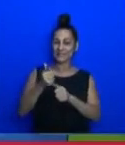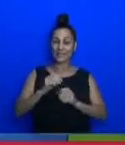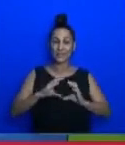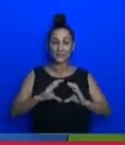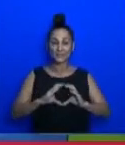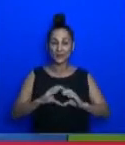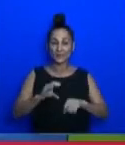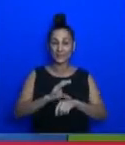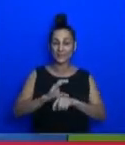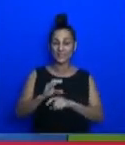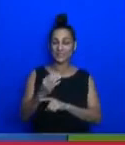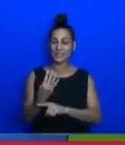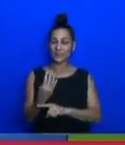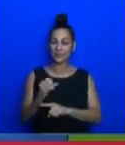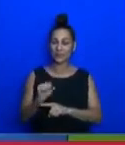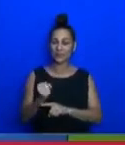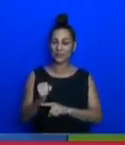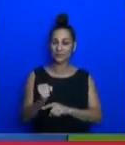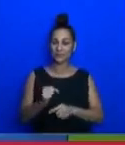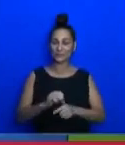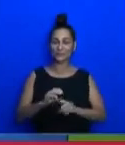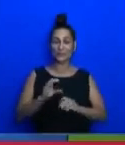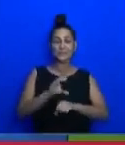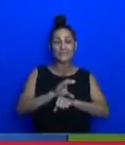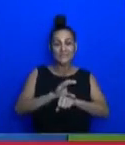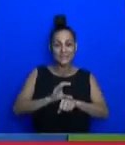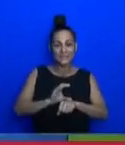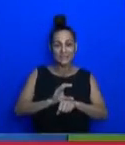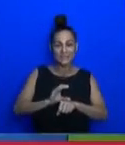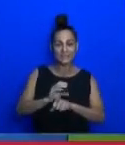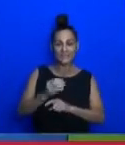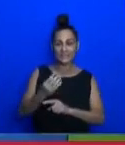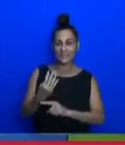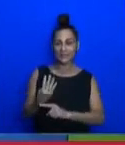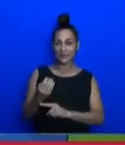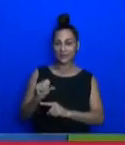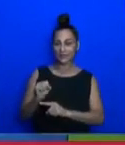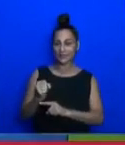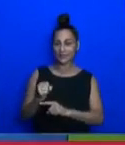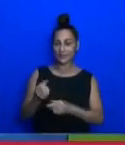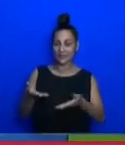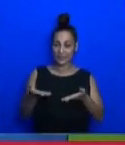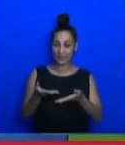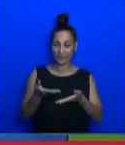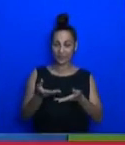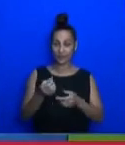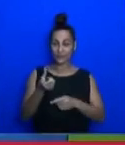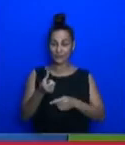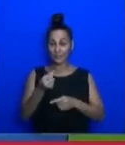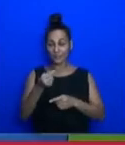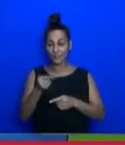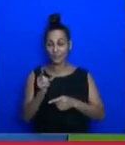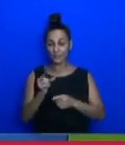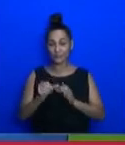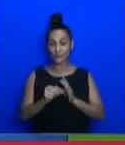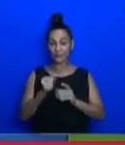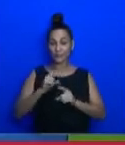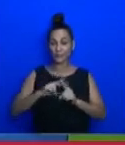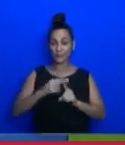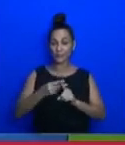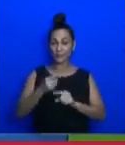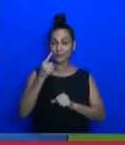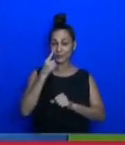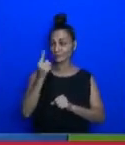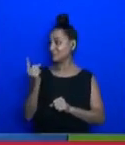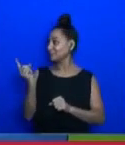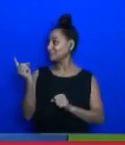Bola cinza, 48. Cinza número 48. E agora o sexto e último número do primeiro sorteio da